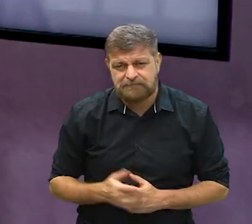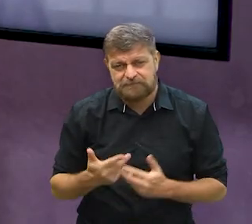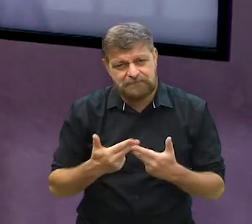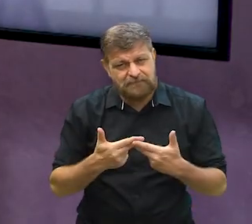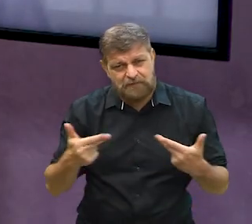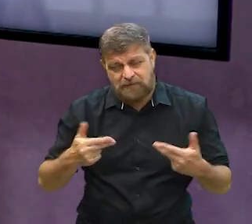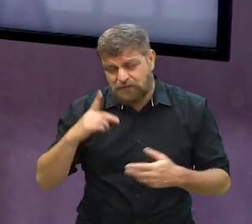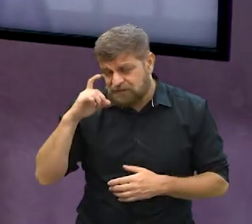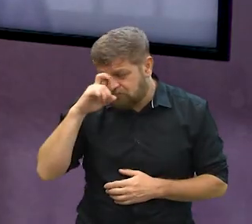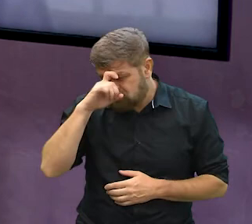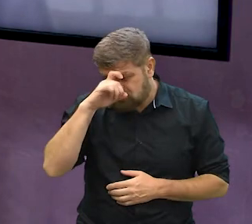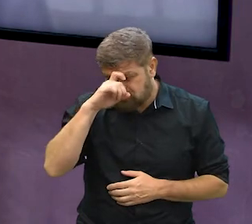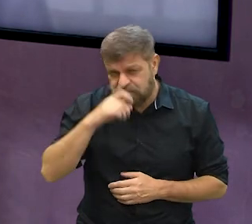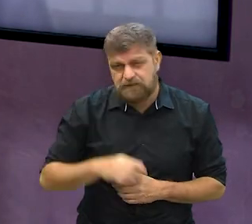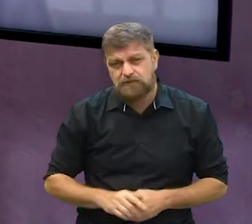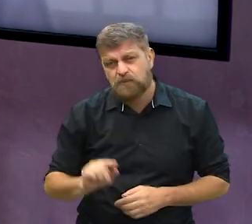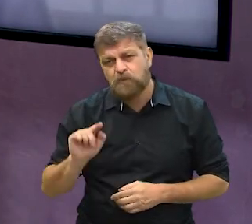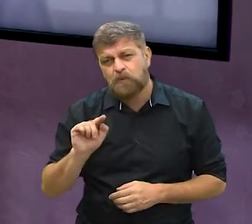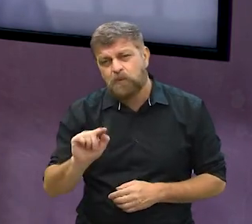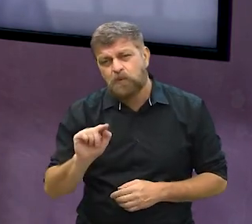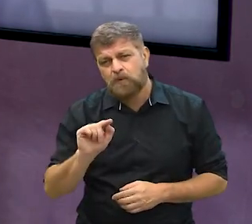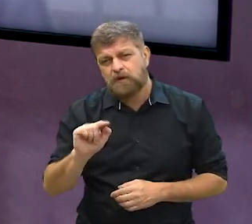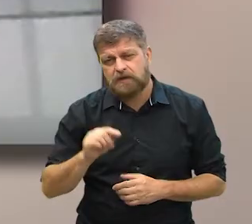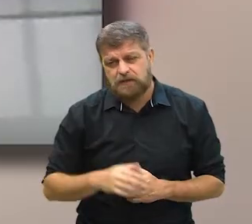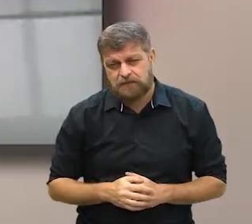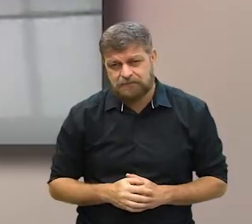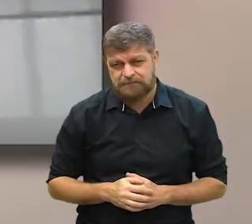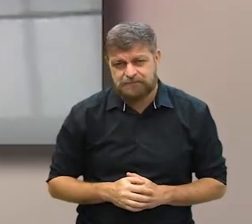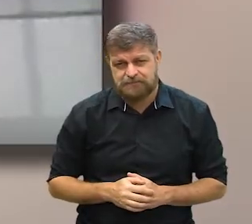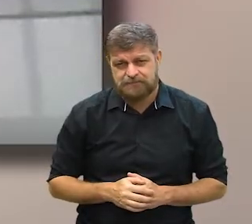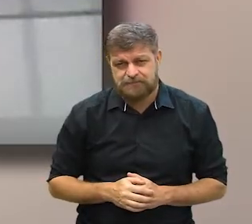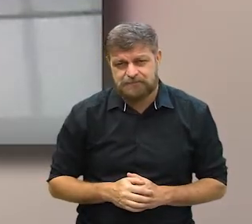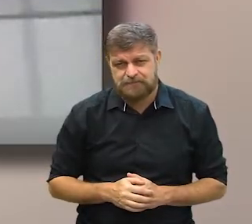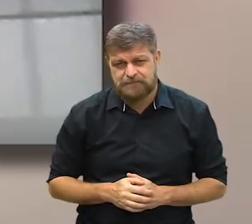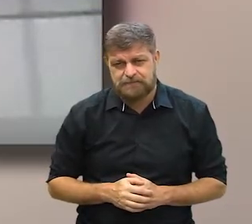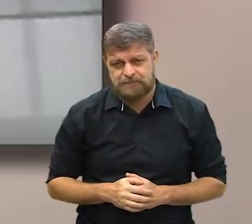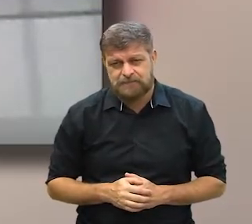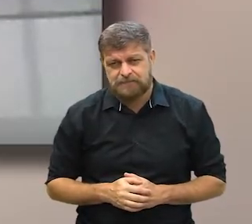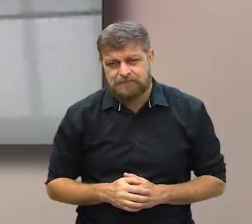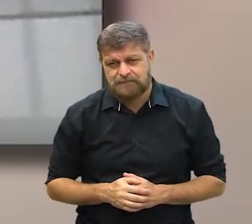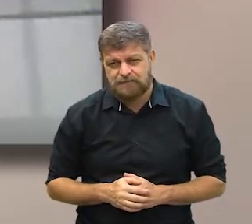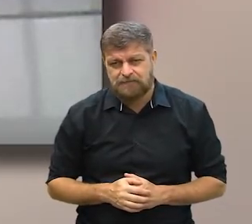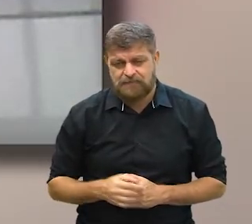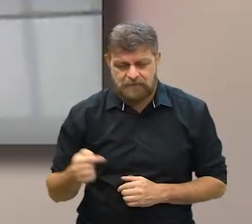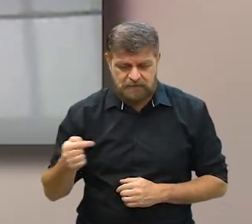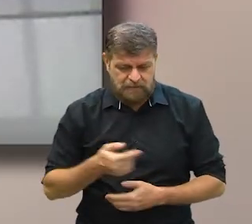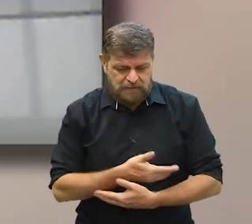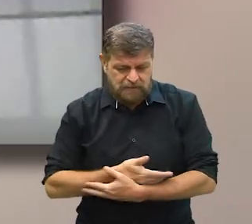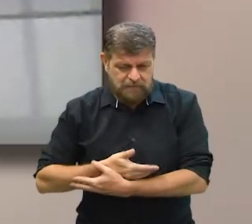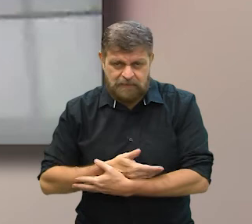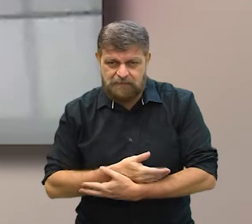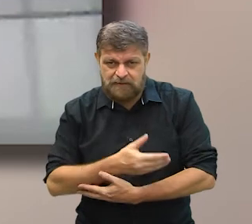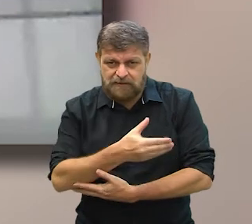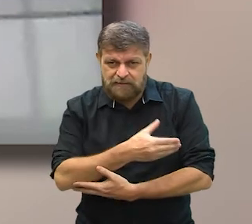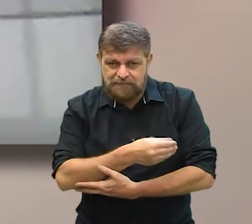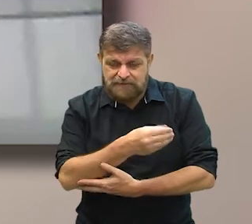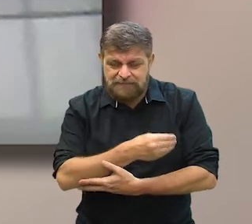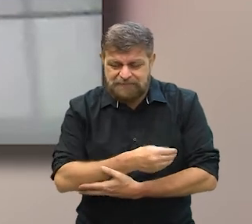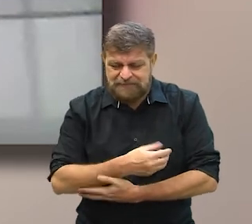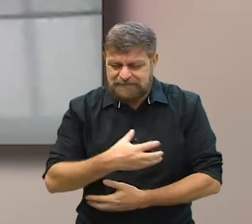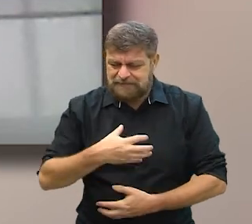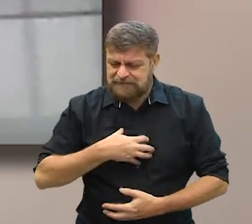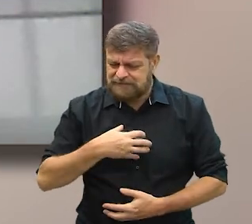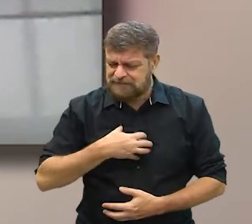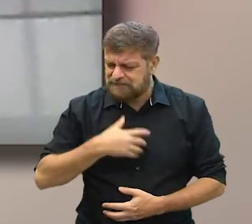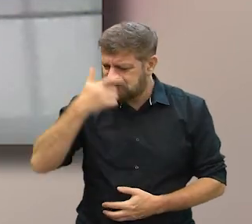muito difícil, né? A gente, o pediatra também, né? A sensação de fracasso que a gente